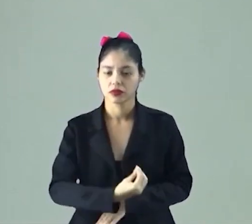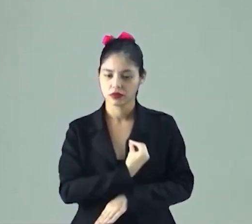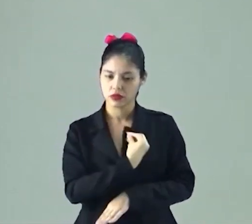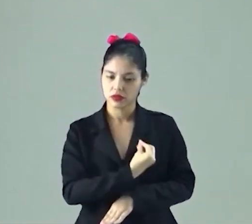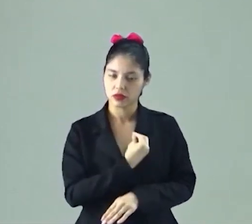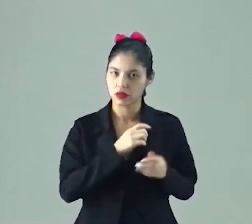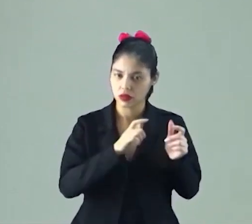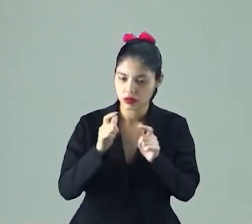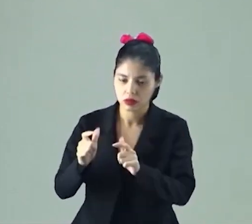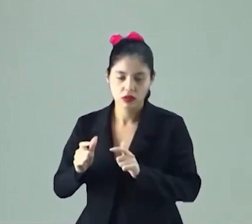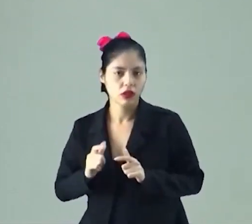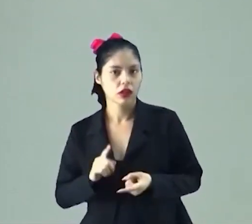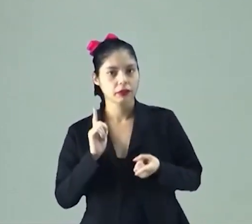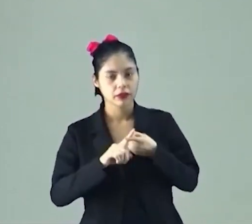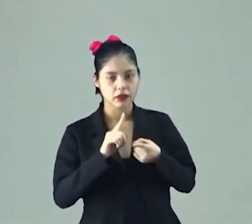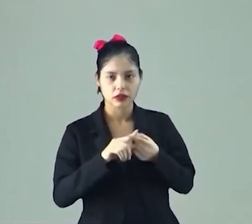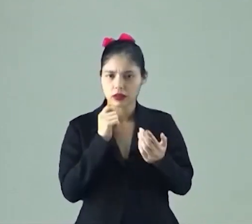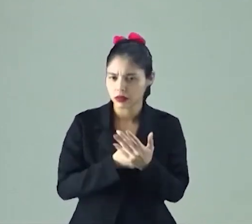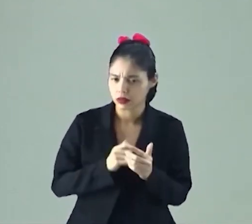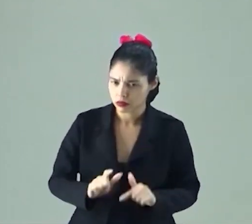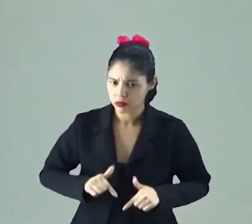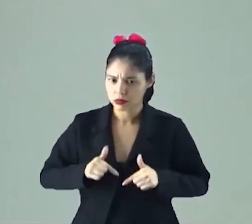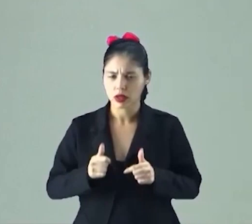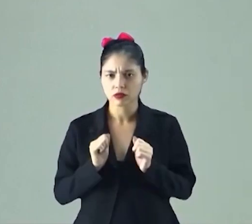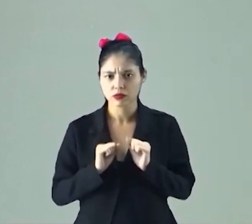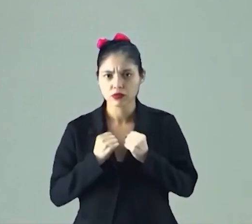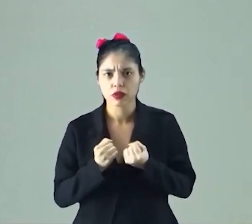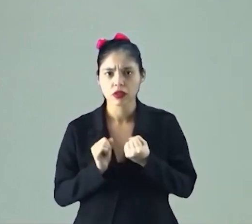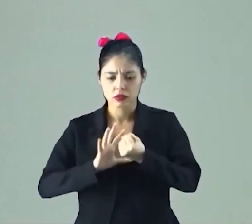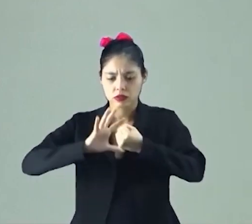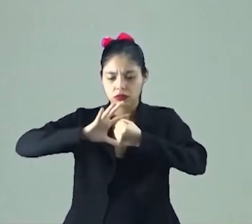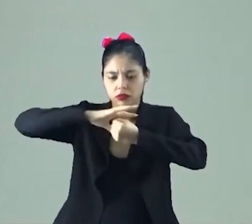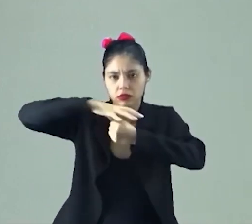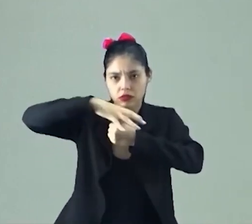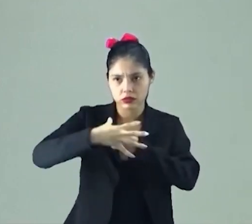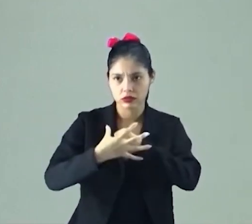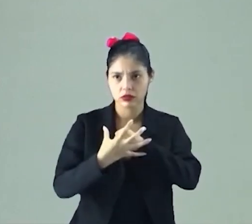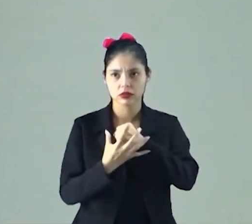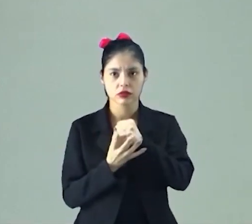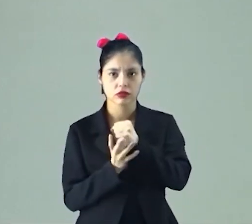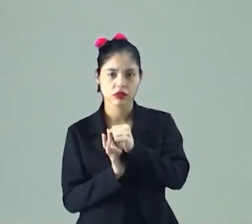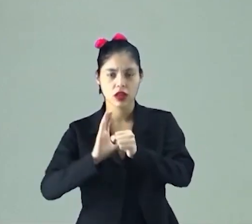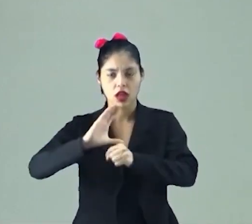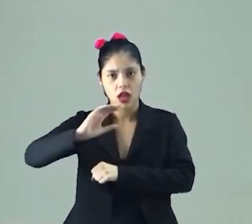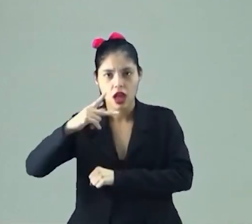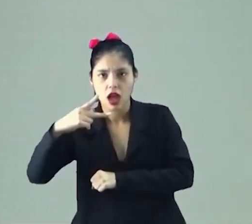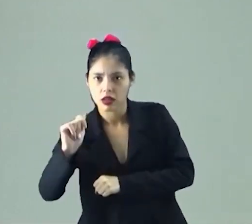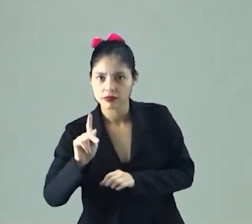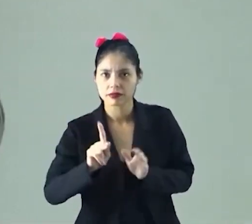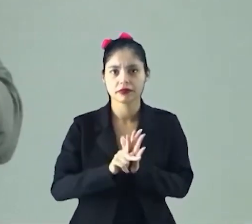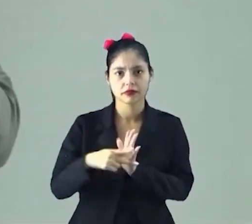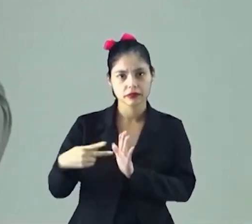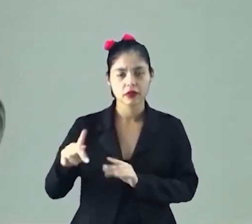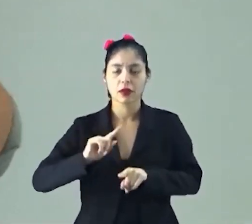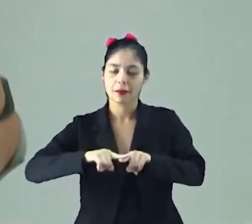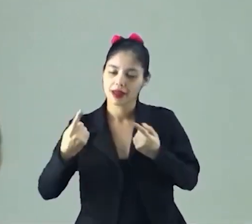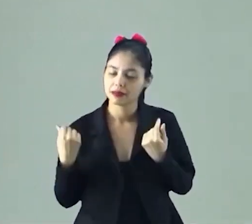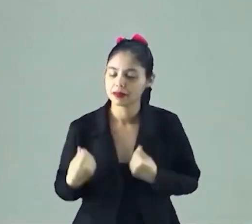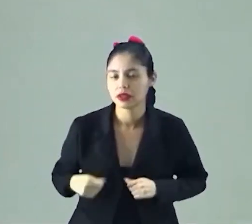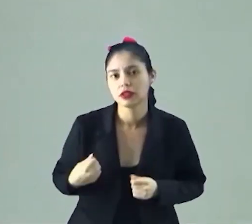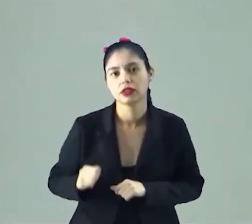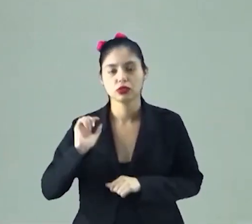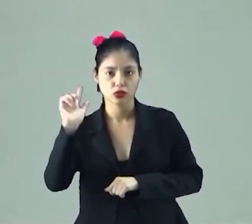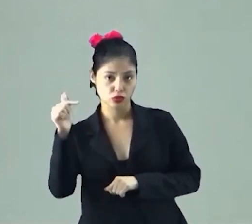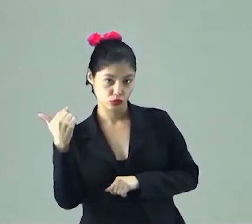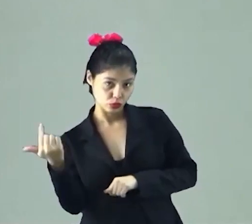no espaço, no ambiente, por conta da resistência da sua cápsula proteica, mas ele precisa de um hospedeiro para ele, né,